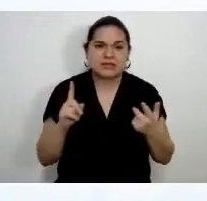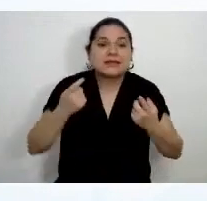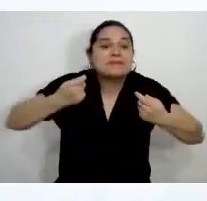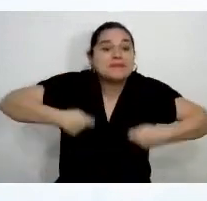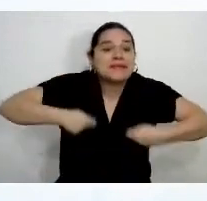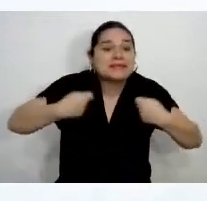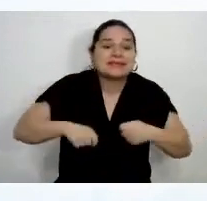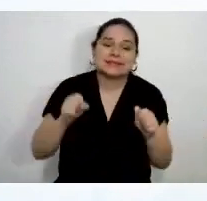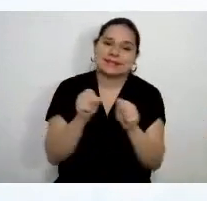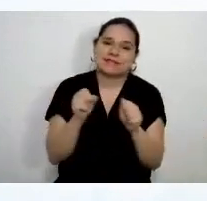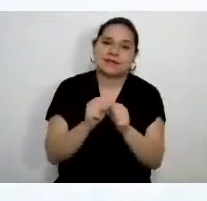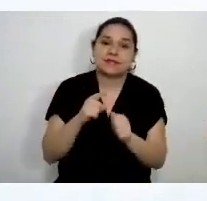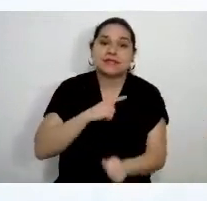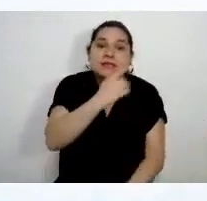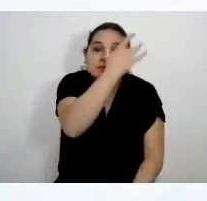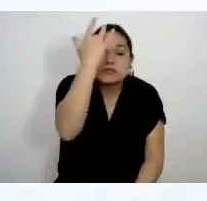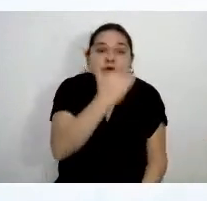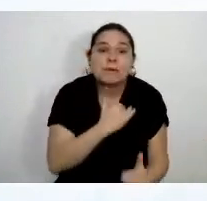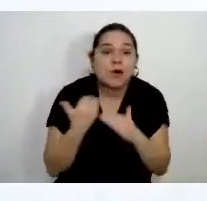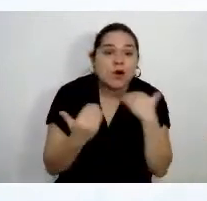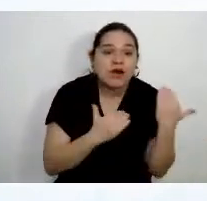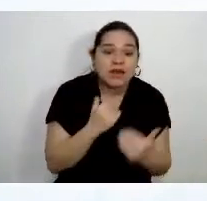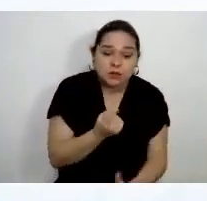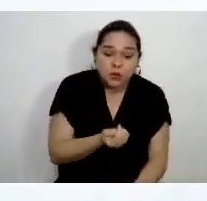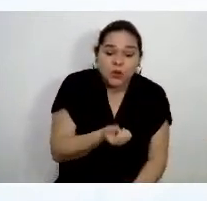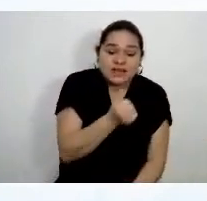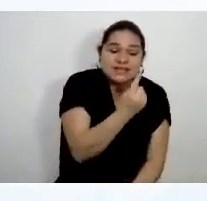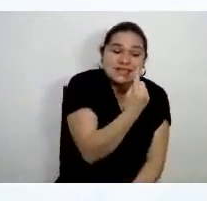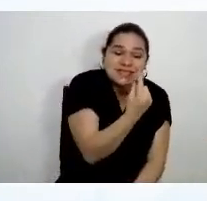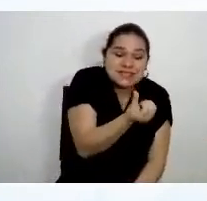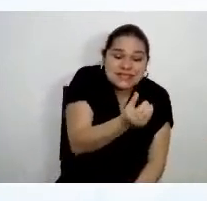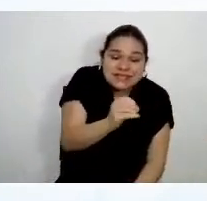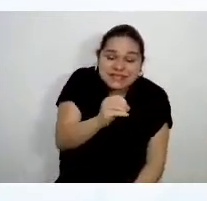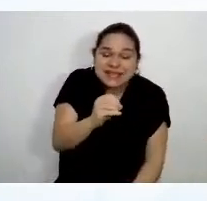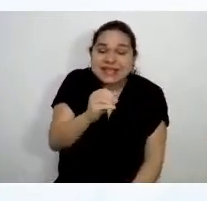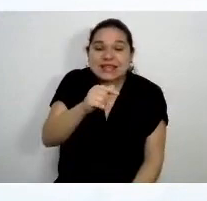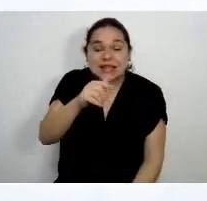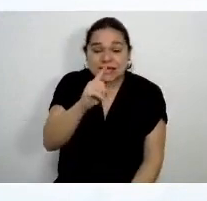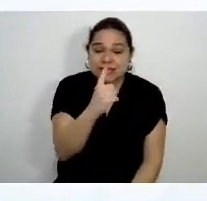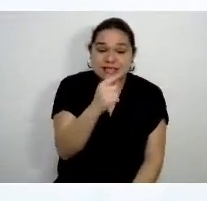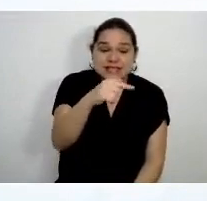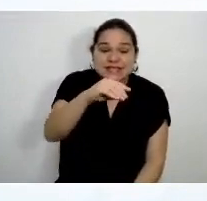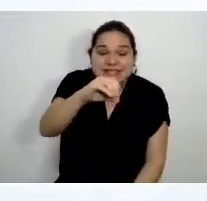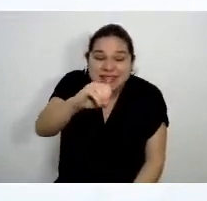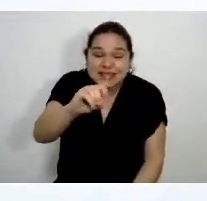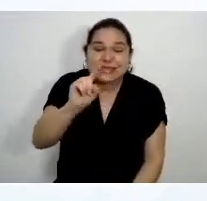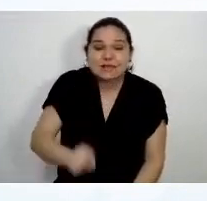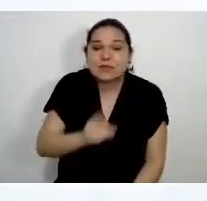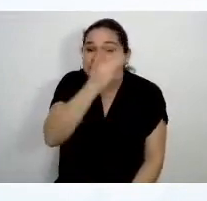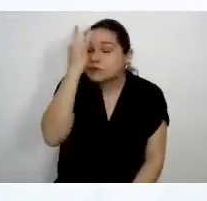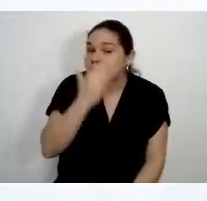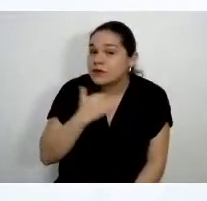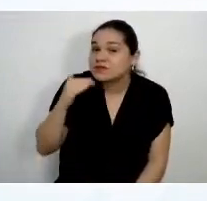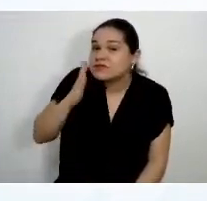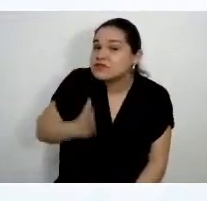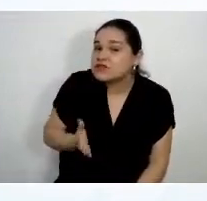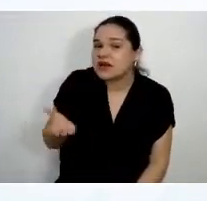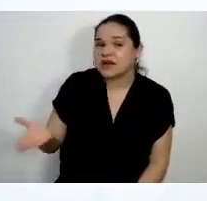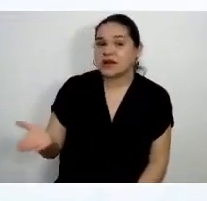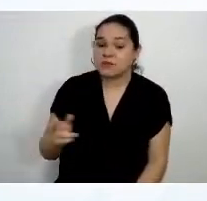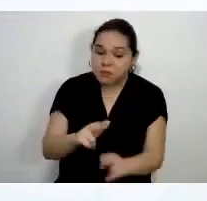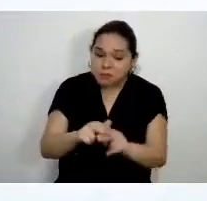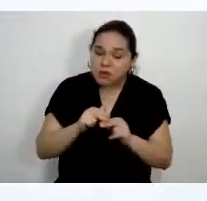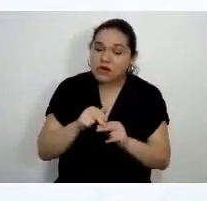Tem pessoas que estão morrendo, são quase 170 mil pessoas morrendo. por conta desse vírus e